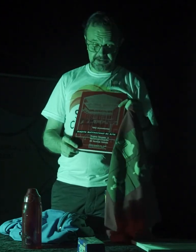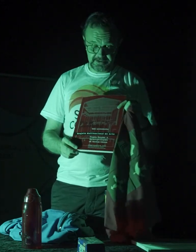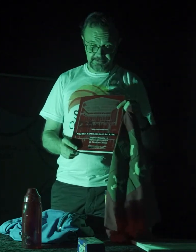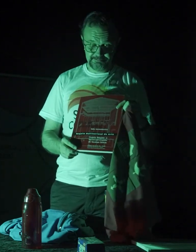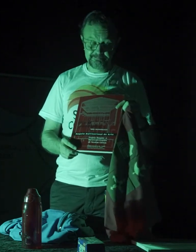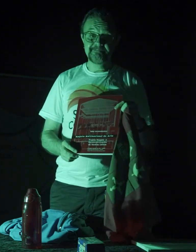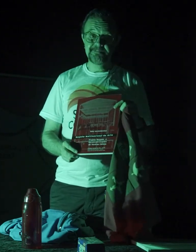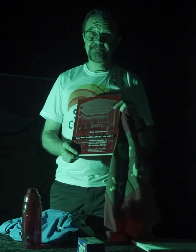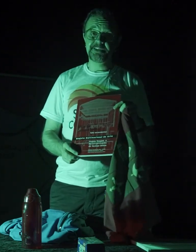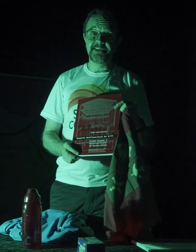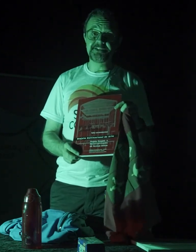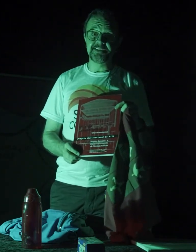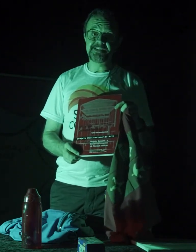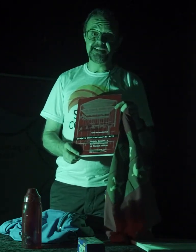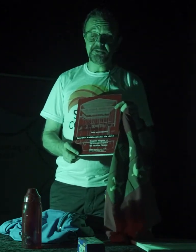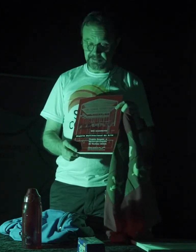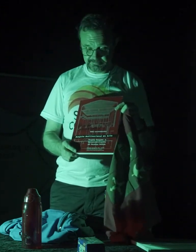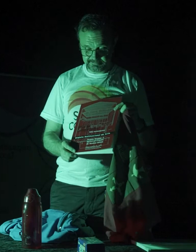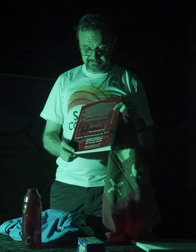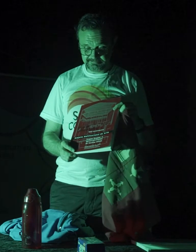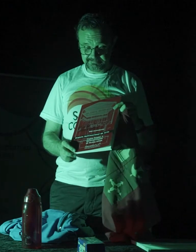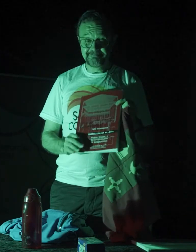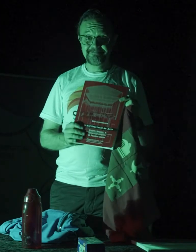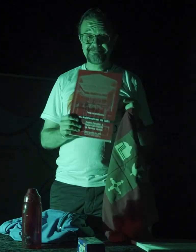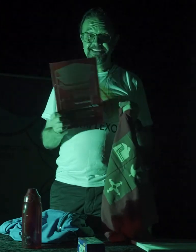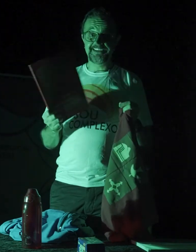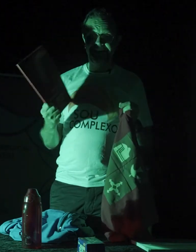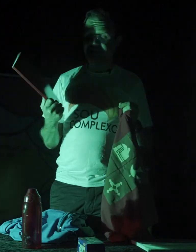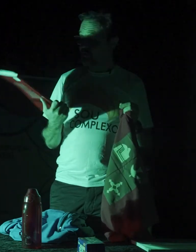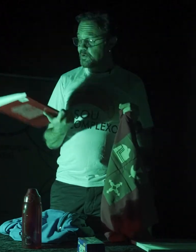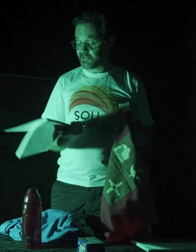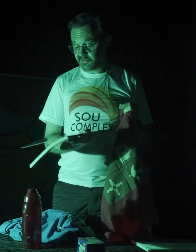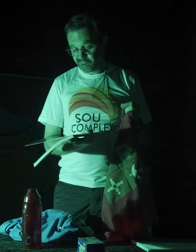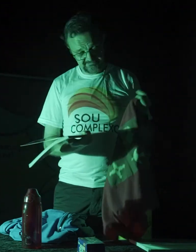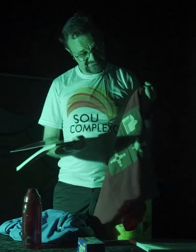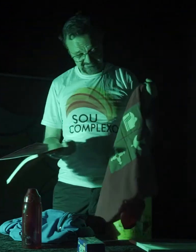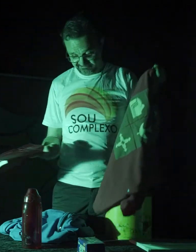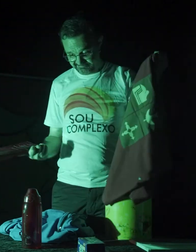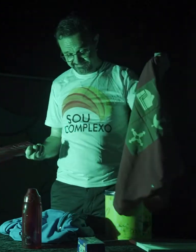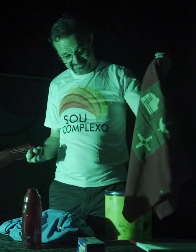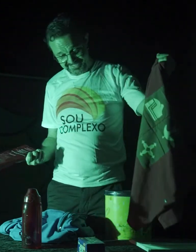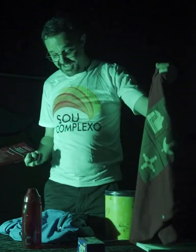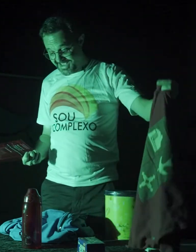significa que Goethe estava certo, que as cores,